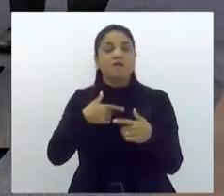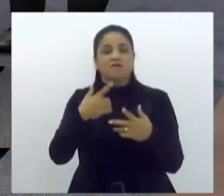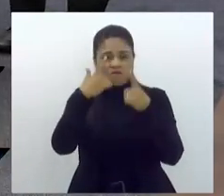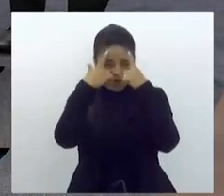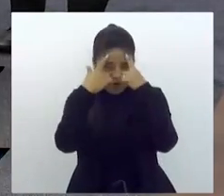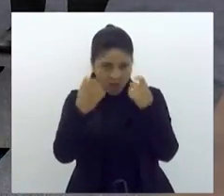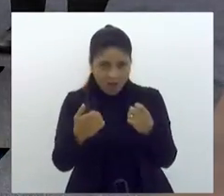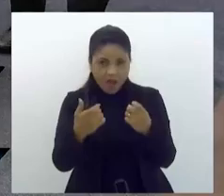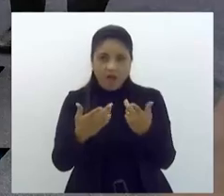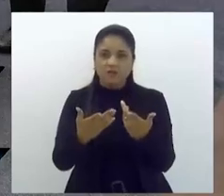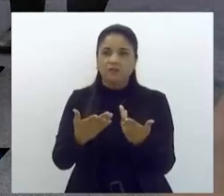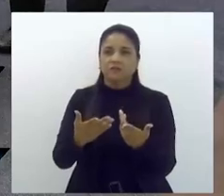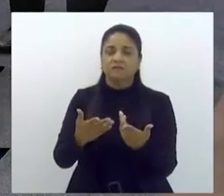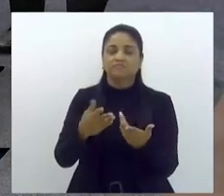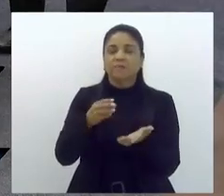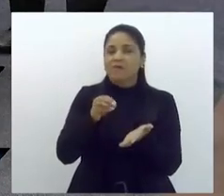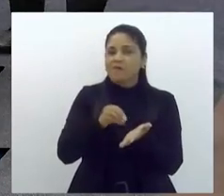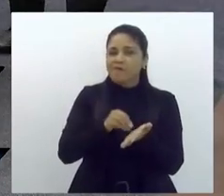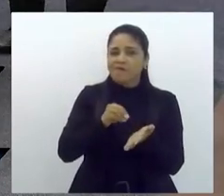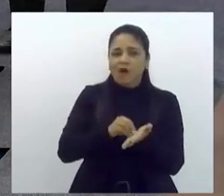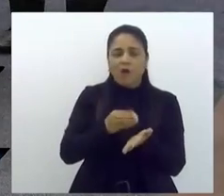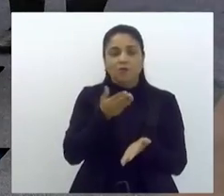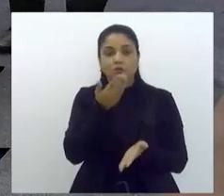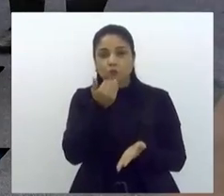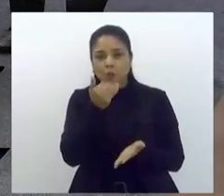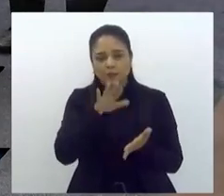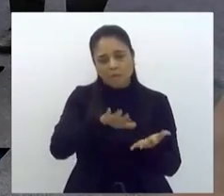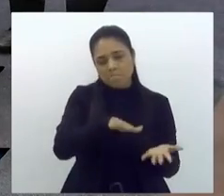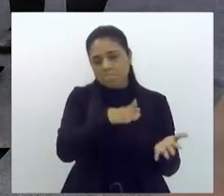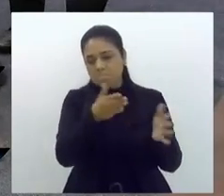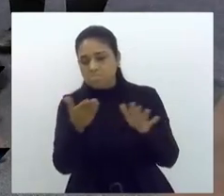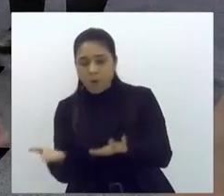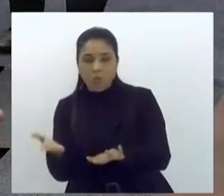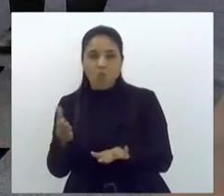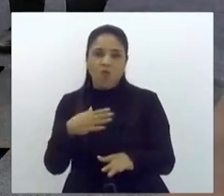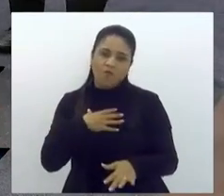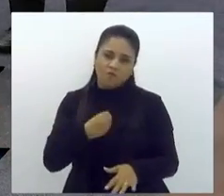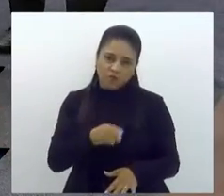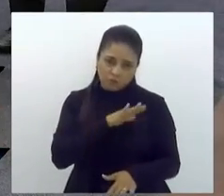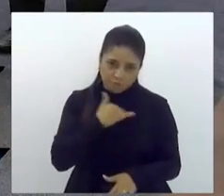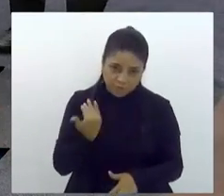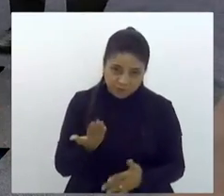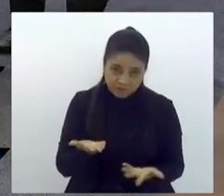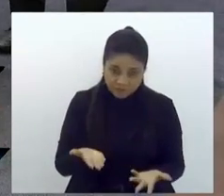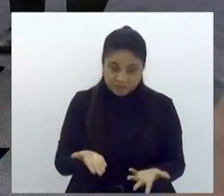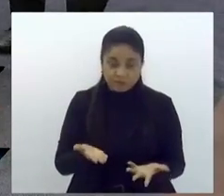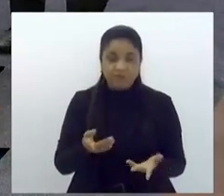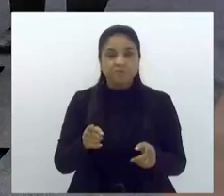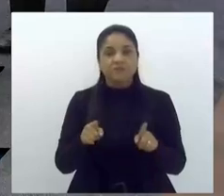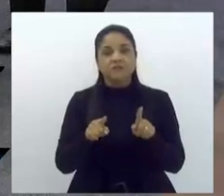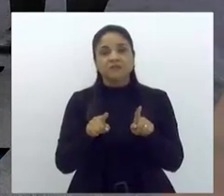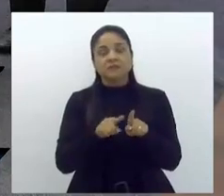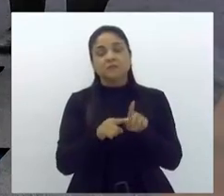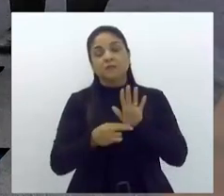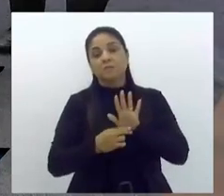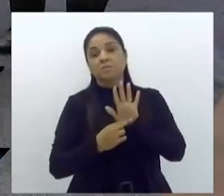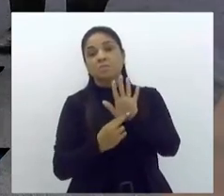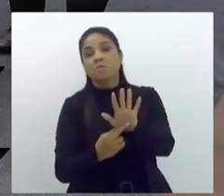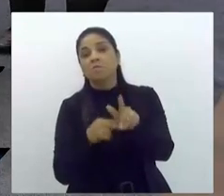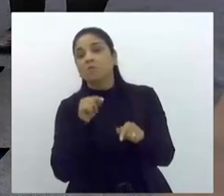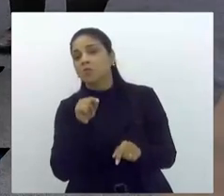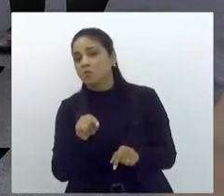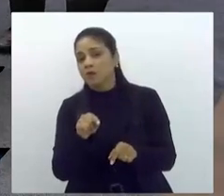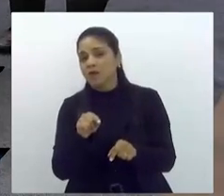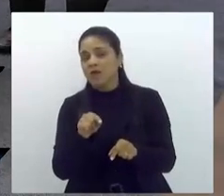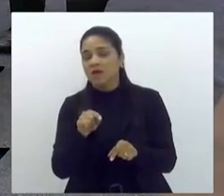para para falta de alimentos né mas é também retratada é na força de alguém